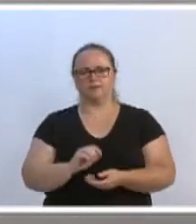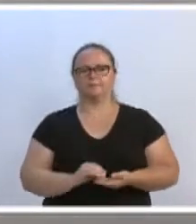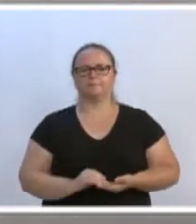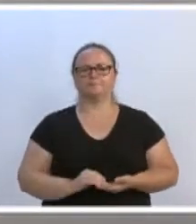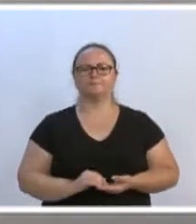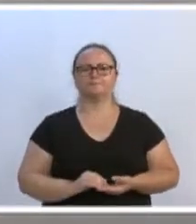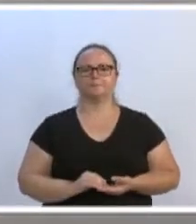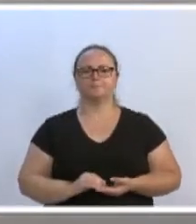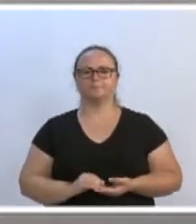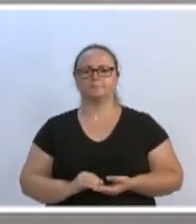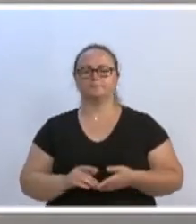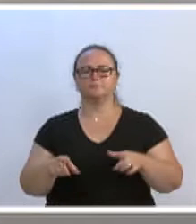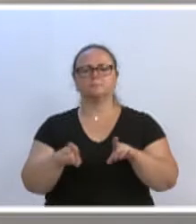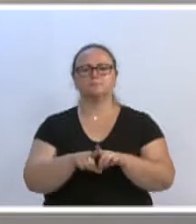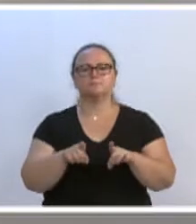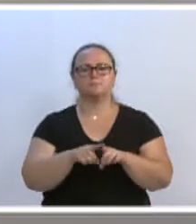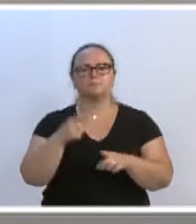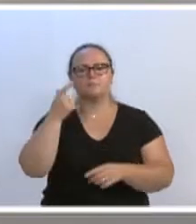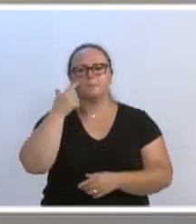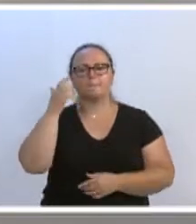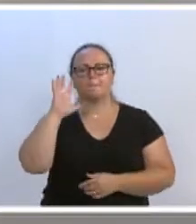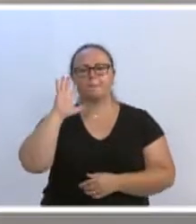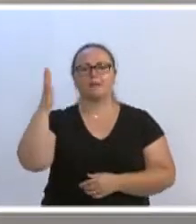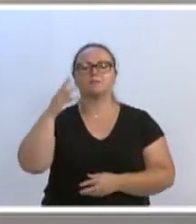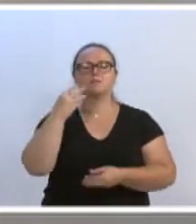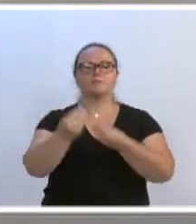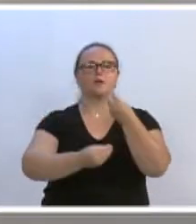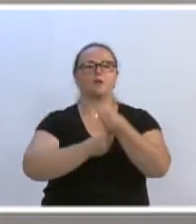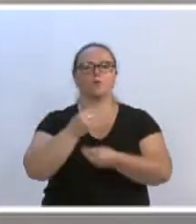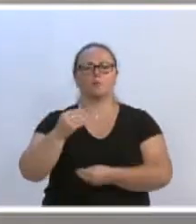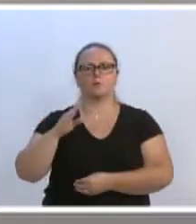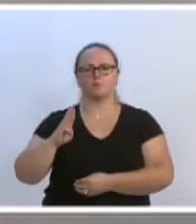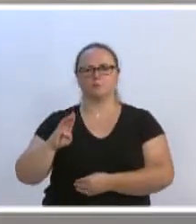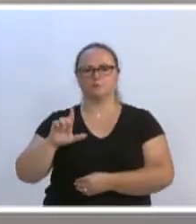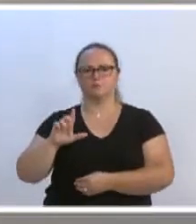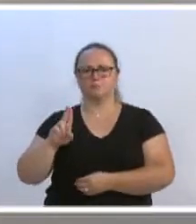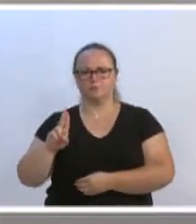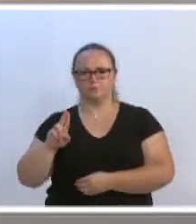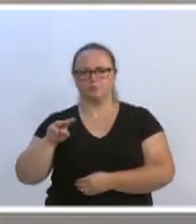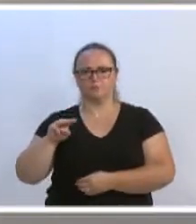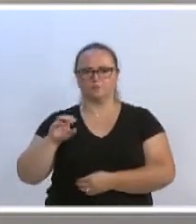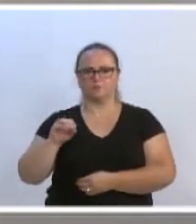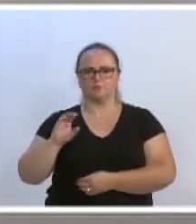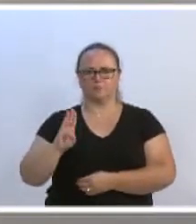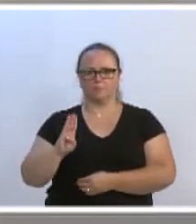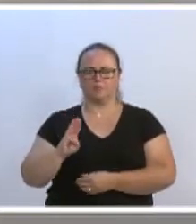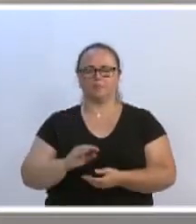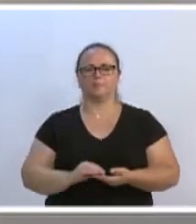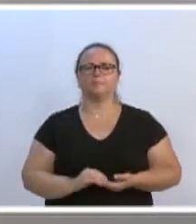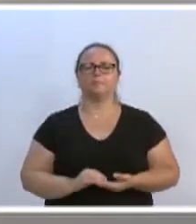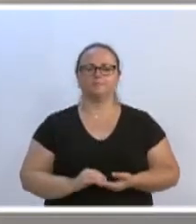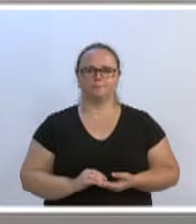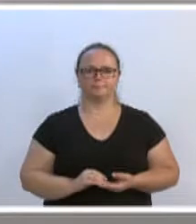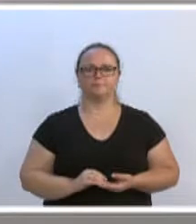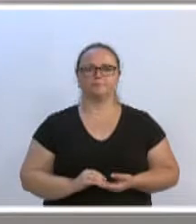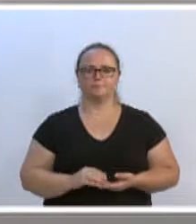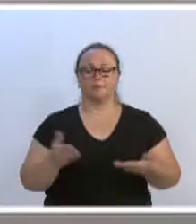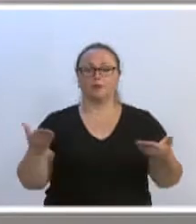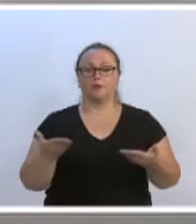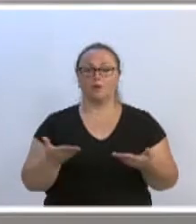e buscando a solução junto à blue mob hoje uma das frotas mais